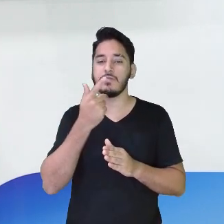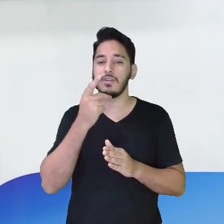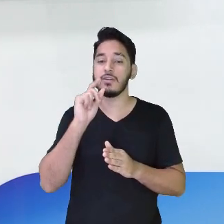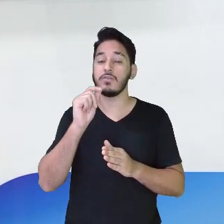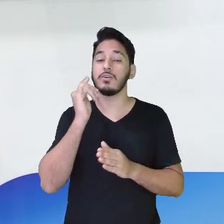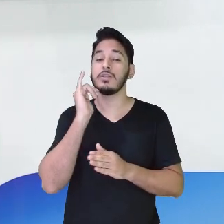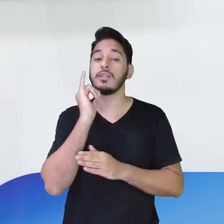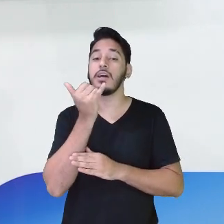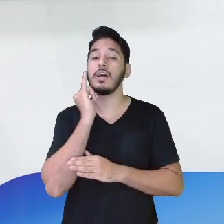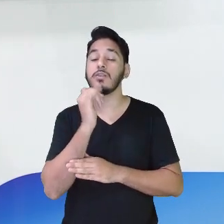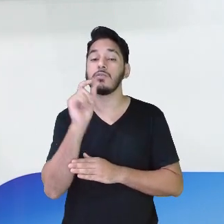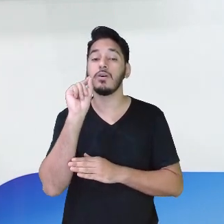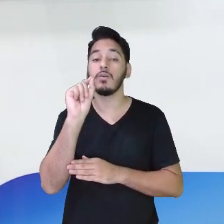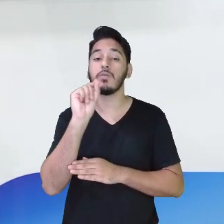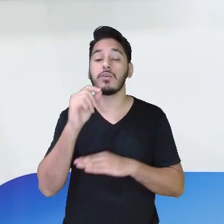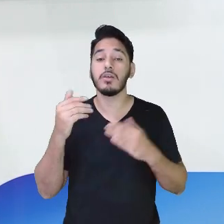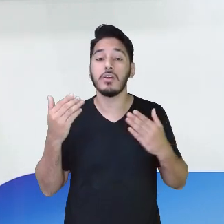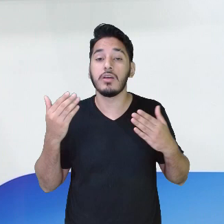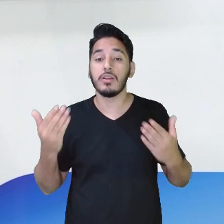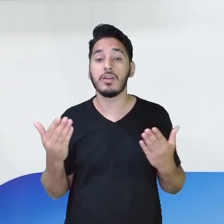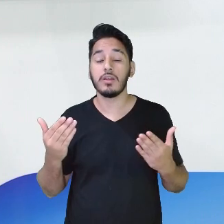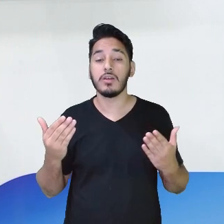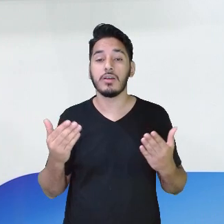que o narrador é um narrador